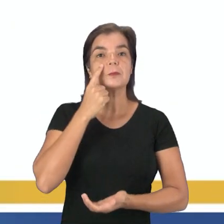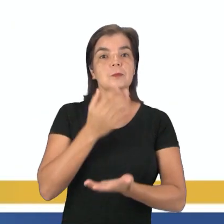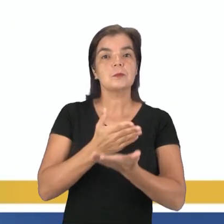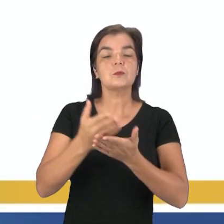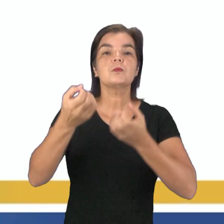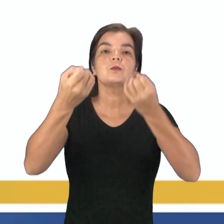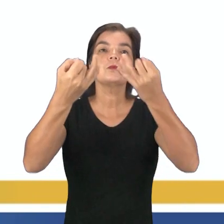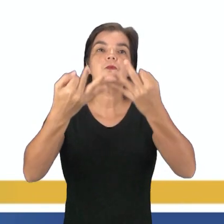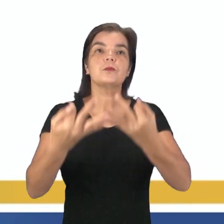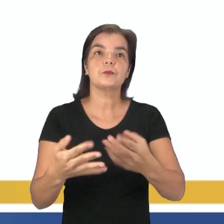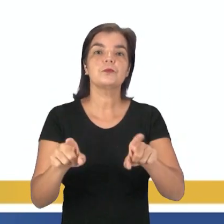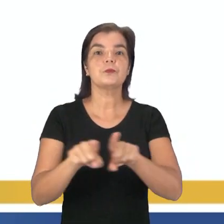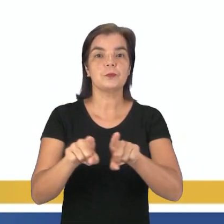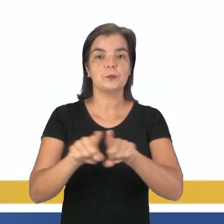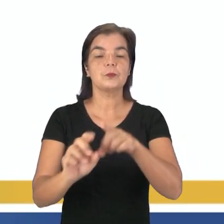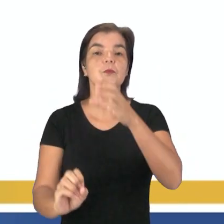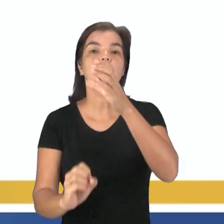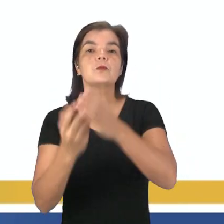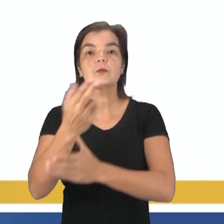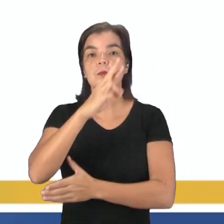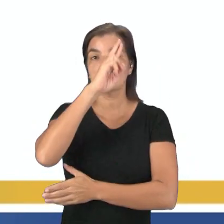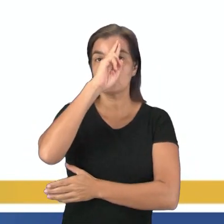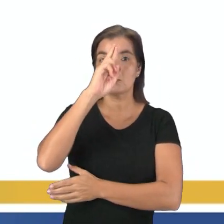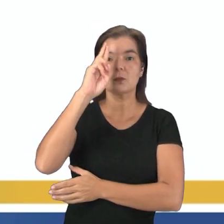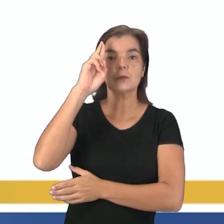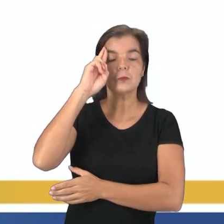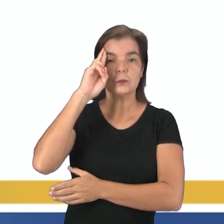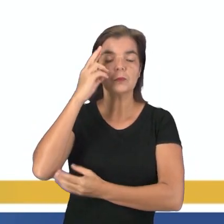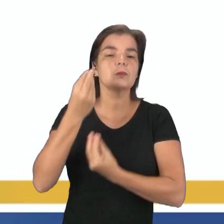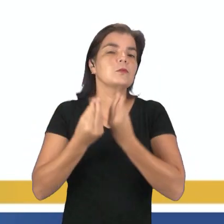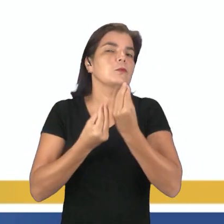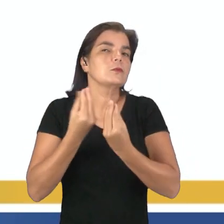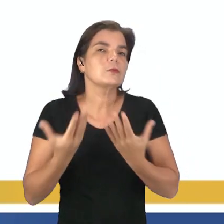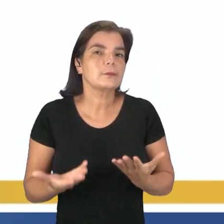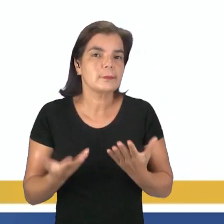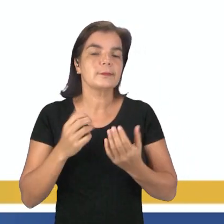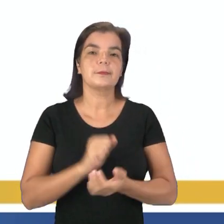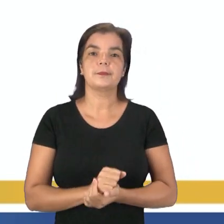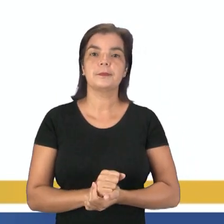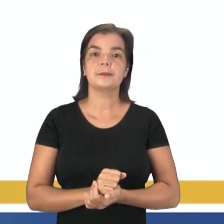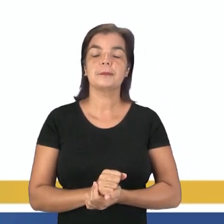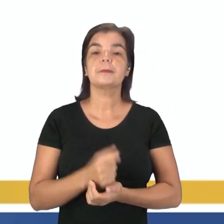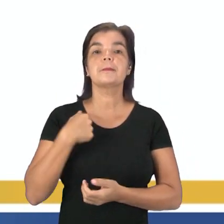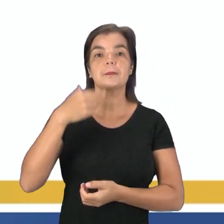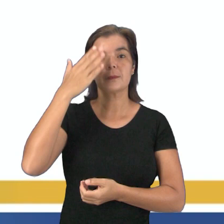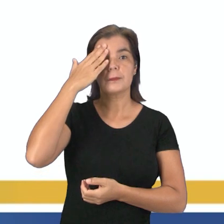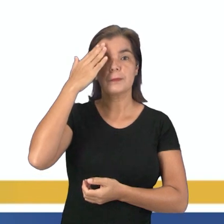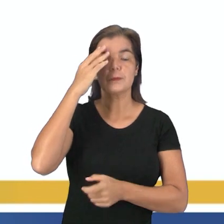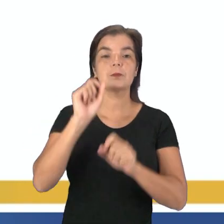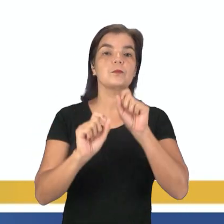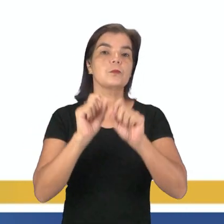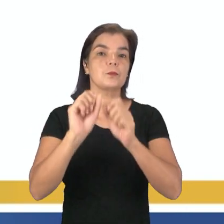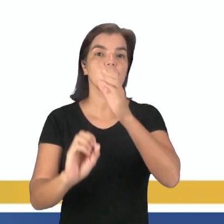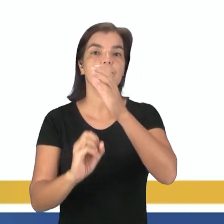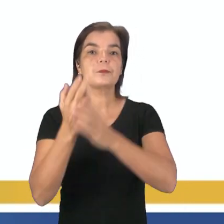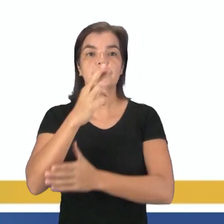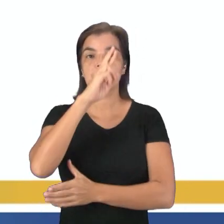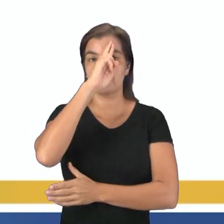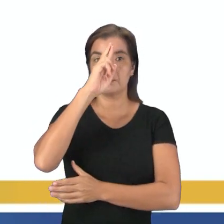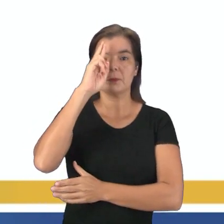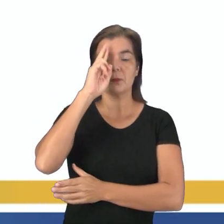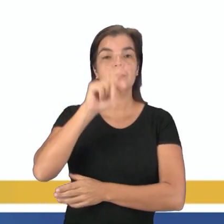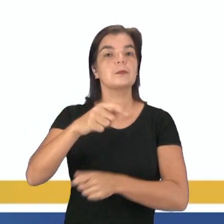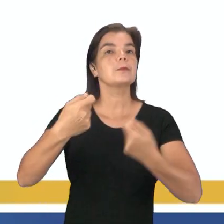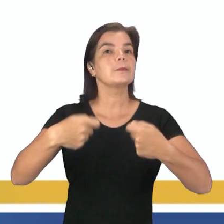início falando sobre as fontes históricas. O que são essas fontes históricas? Para que se entenda bem o que são as fontes históricas,